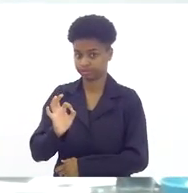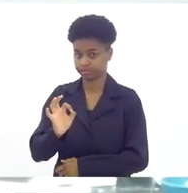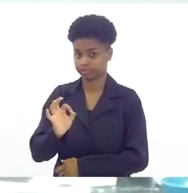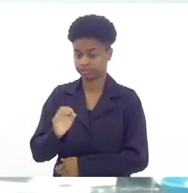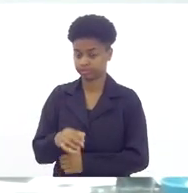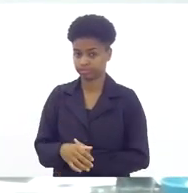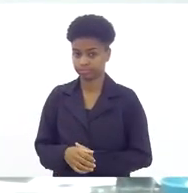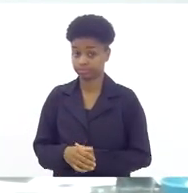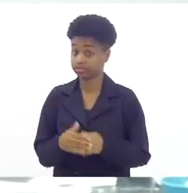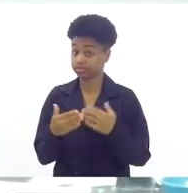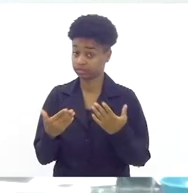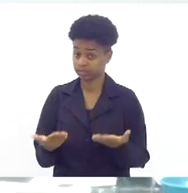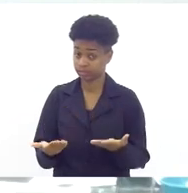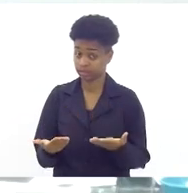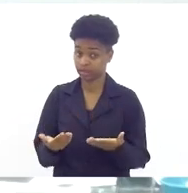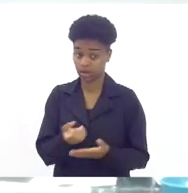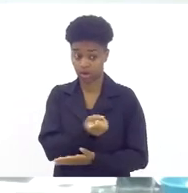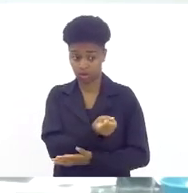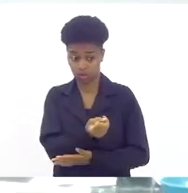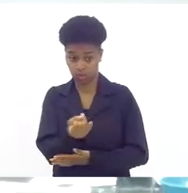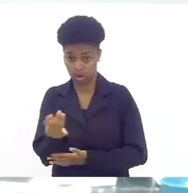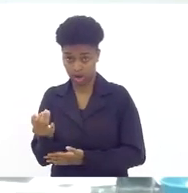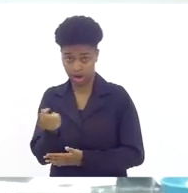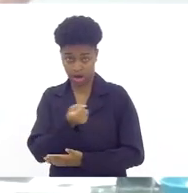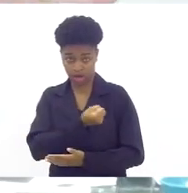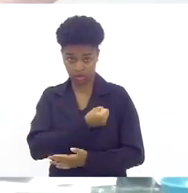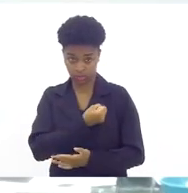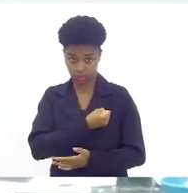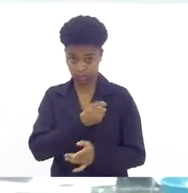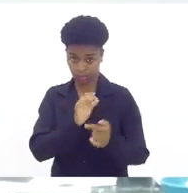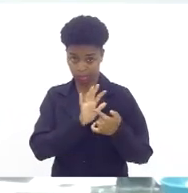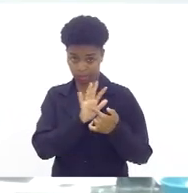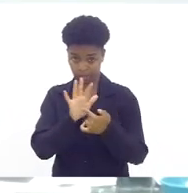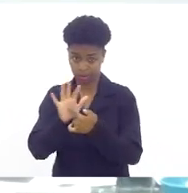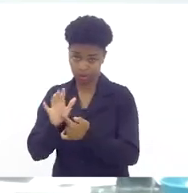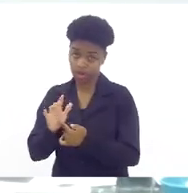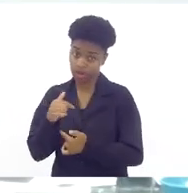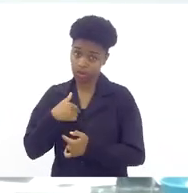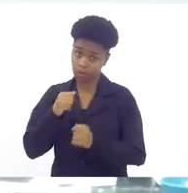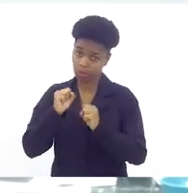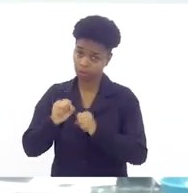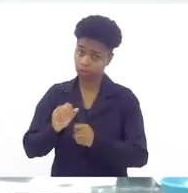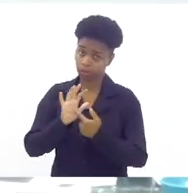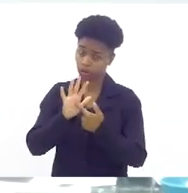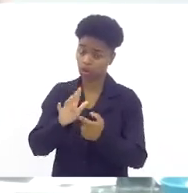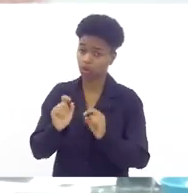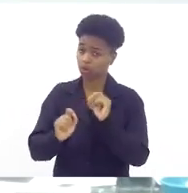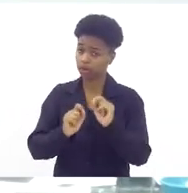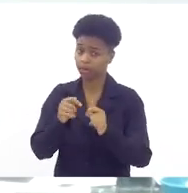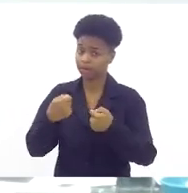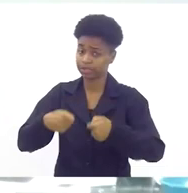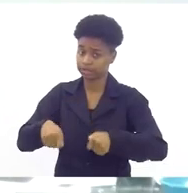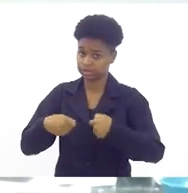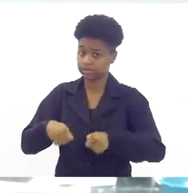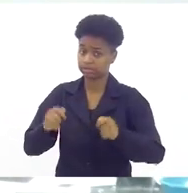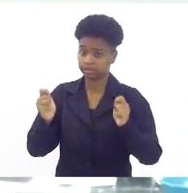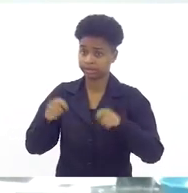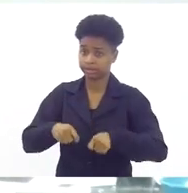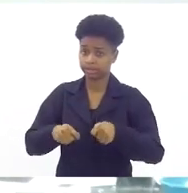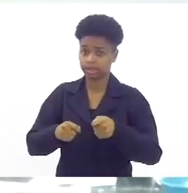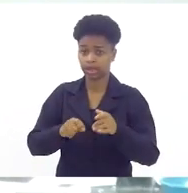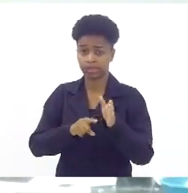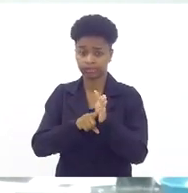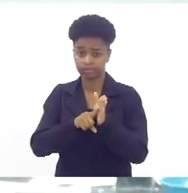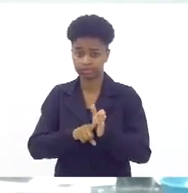e esses números que que eu tenho eu posso te dizer do que eu precisaria para fazer esse levantamento da minha